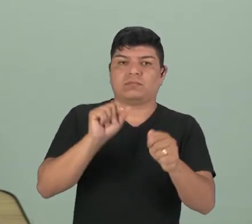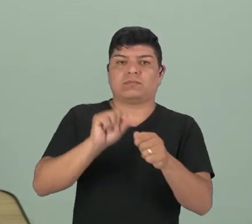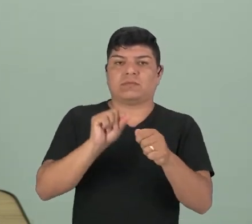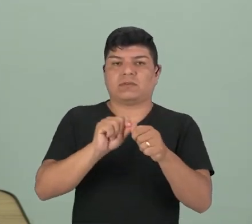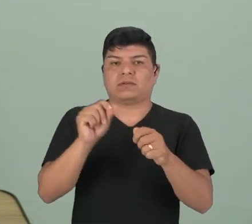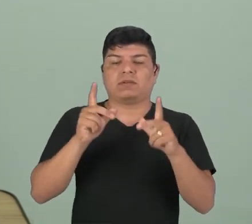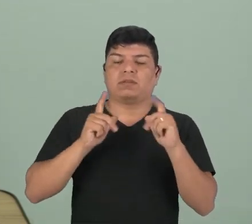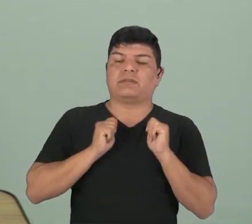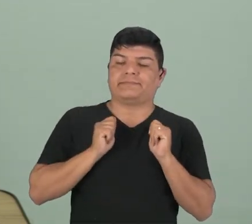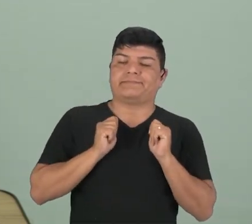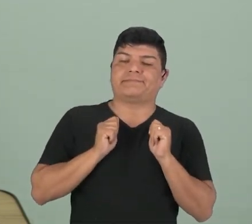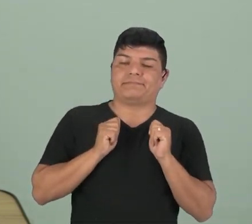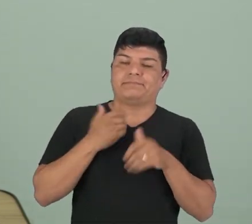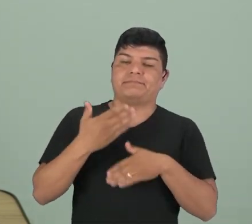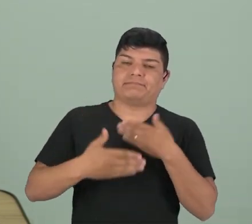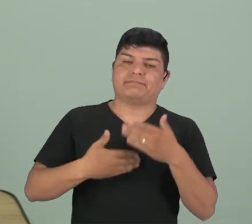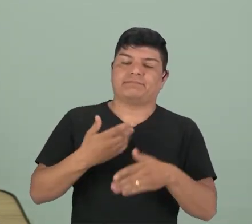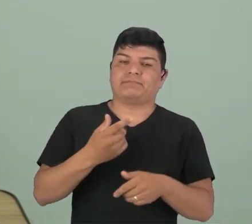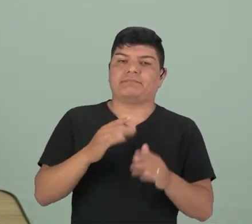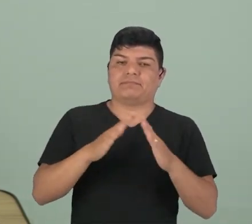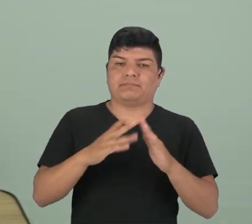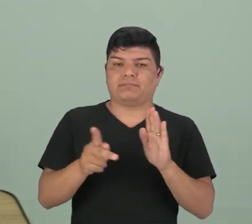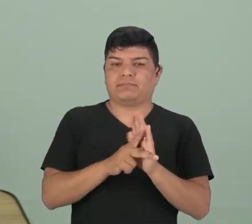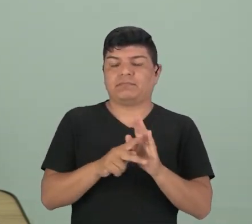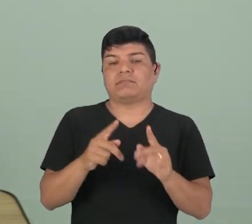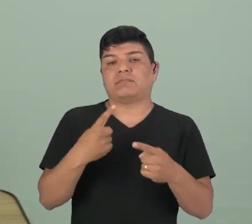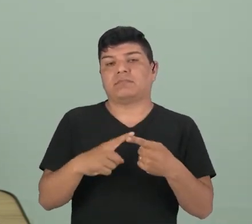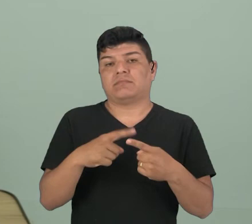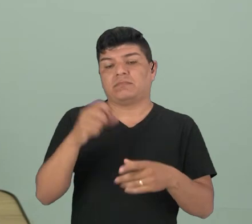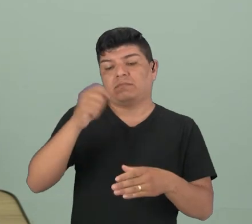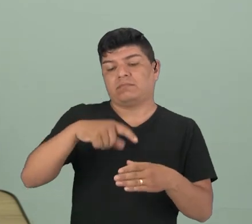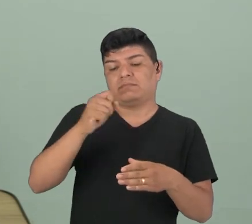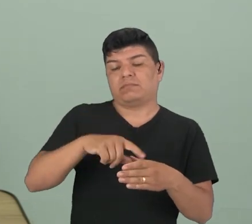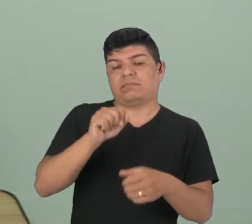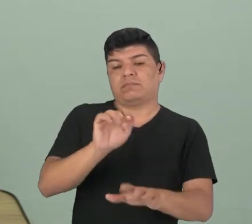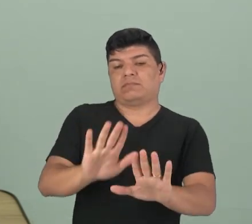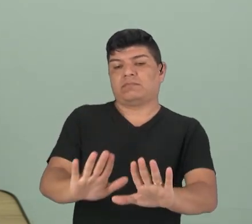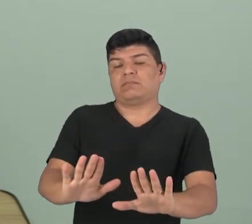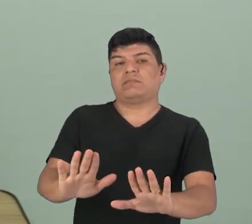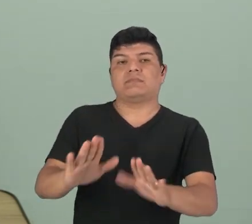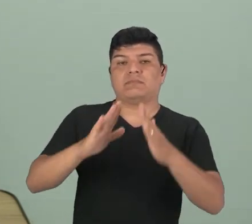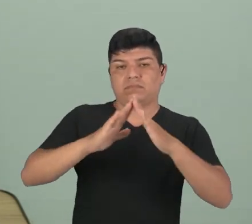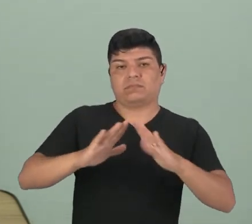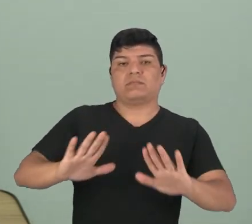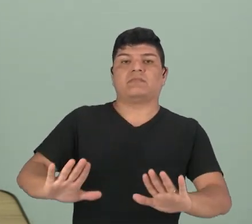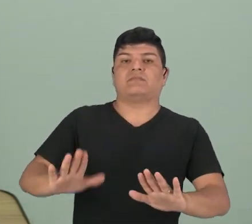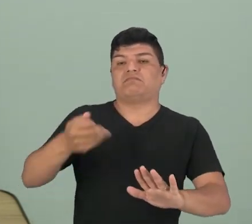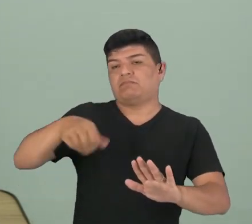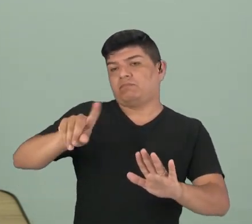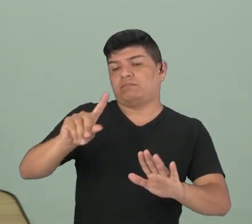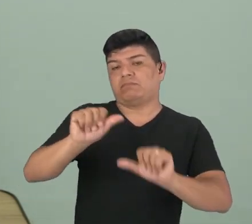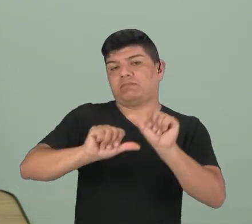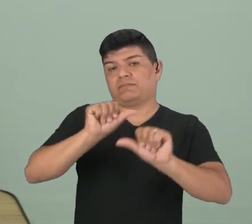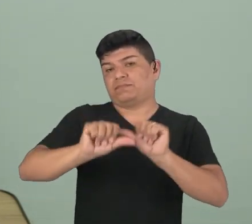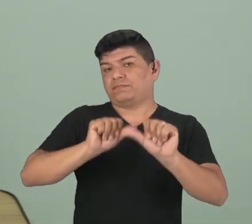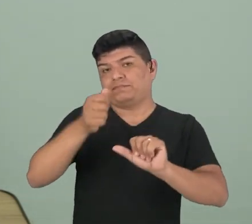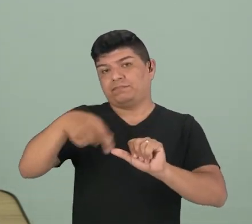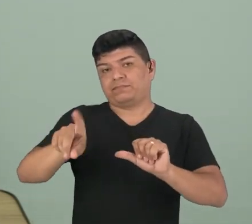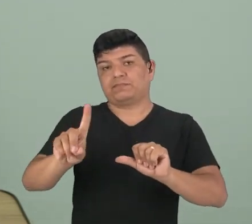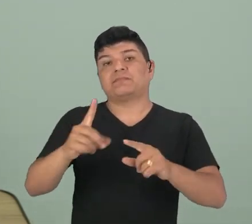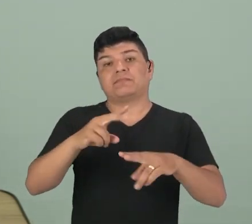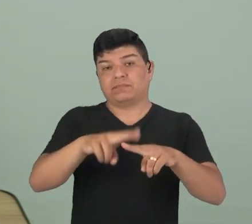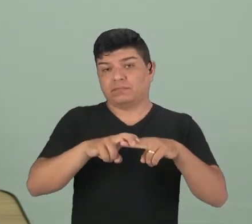ser sedentários, a ter uma moradia fixa, porque eles plantavam, ficavam lá um tempo, não tinham necessidade mais de ficar se